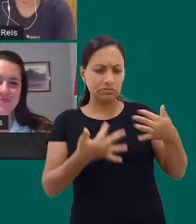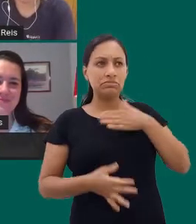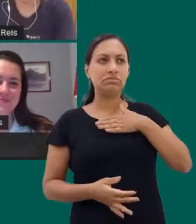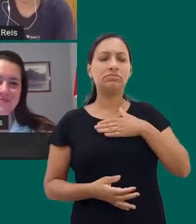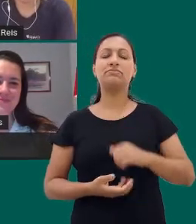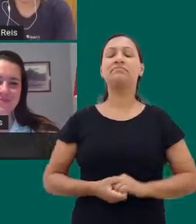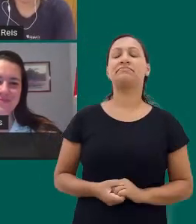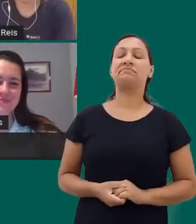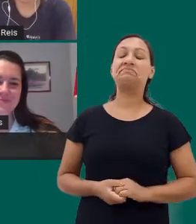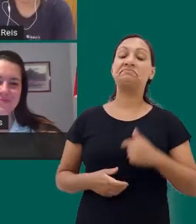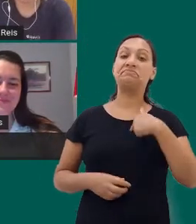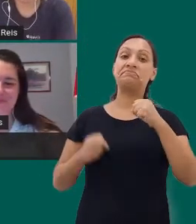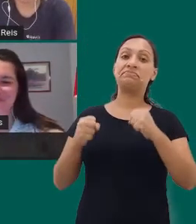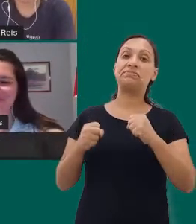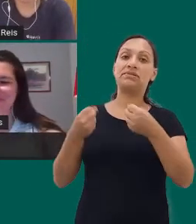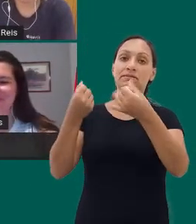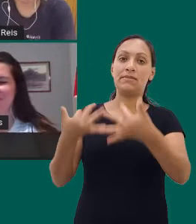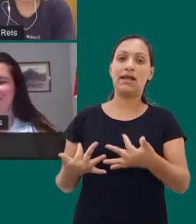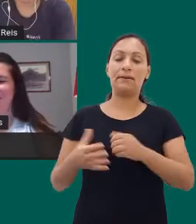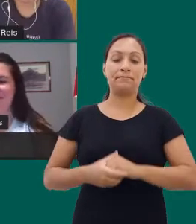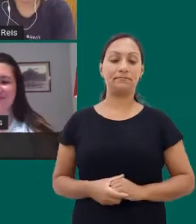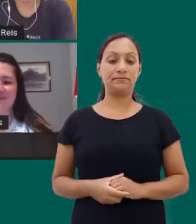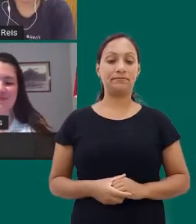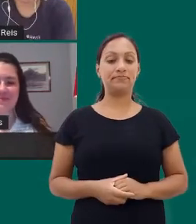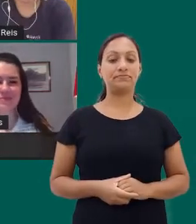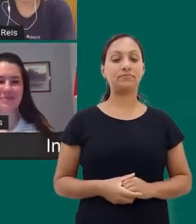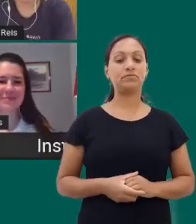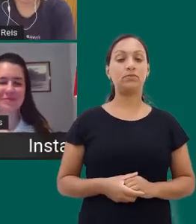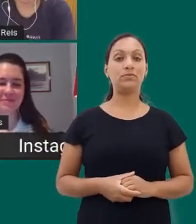Posso explicar, Cristiano. Então,